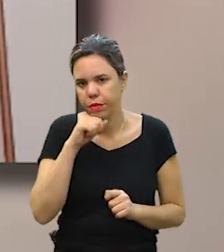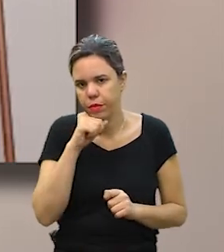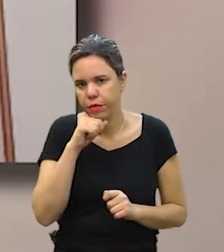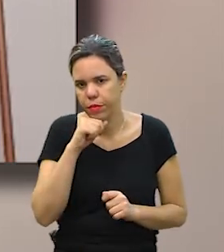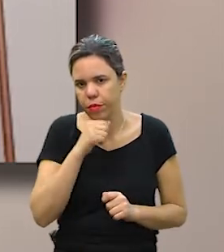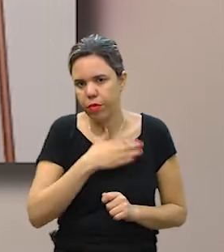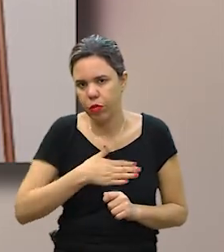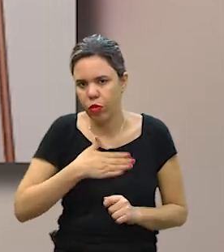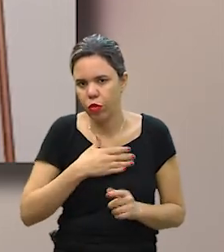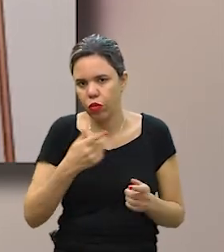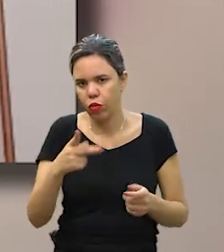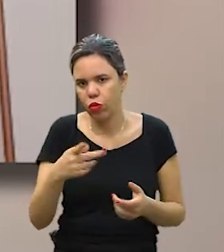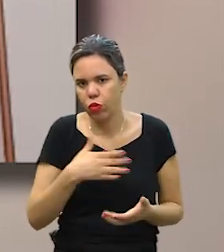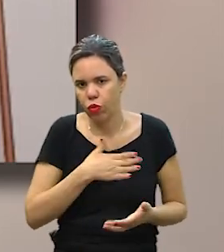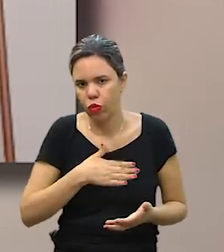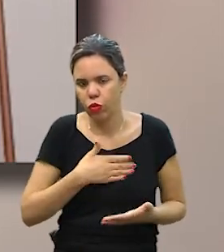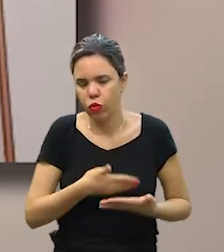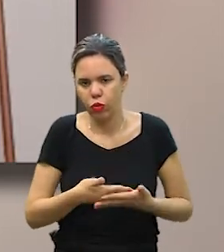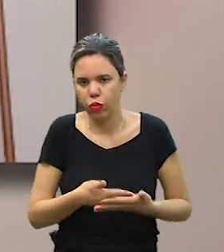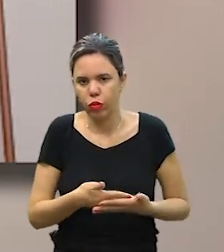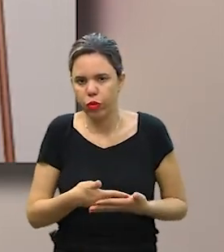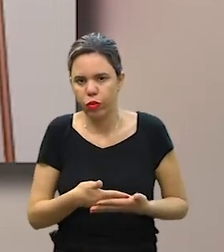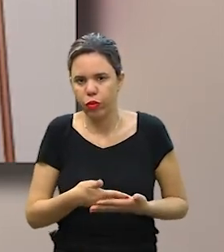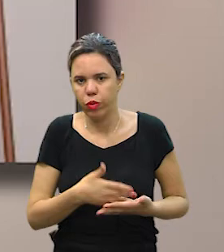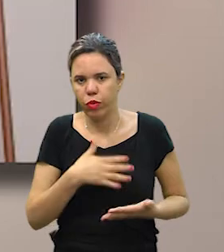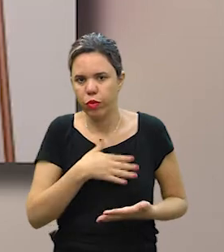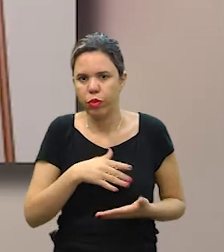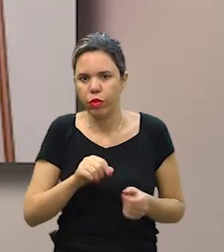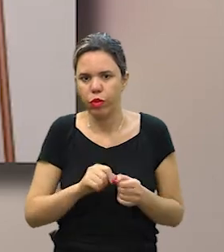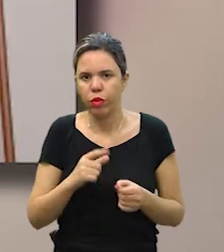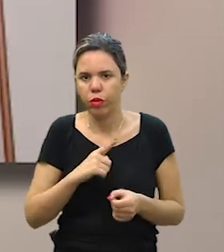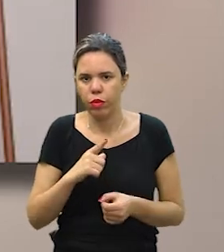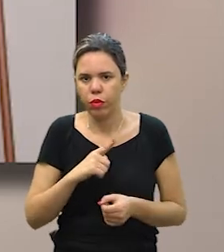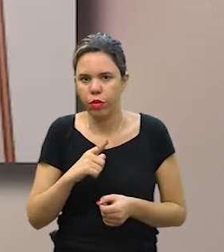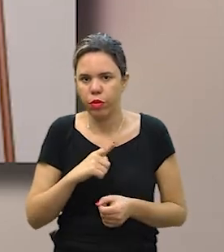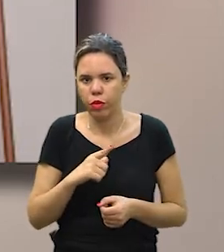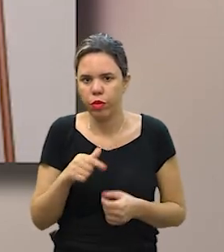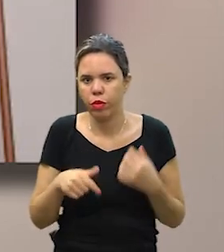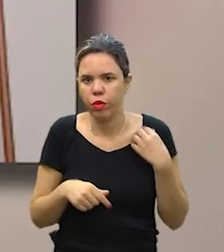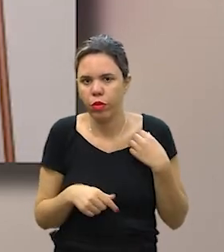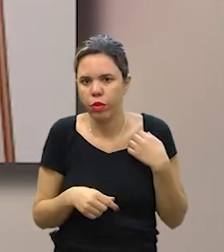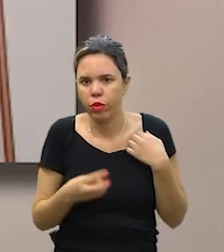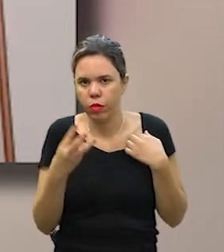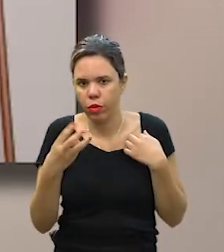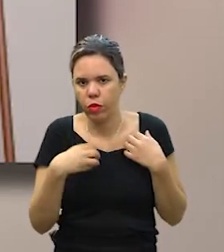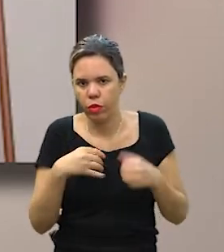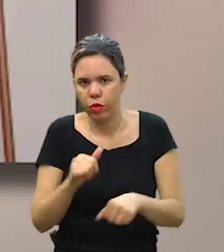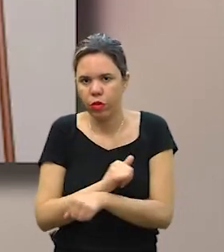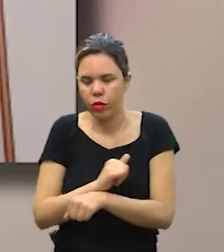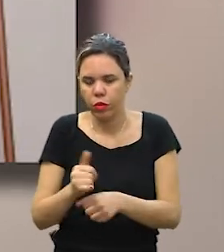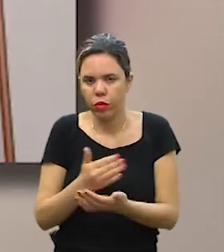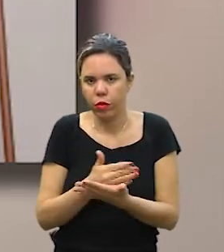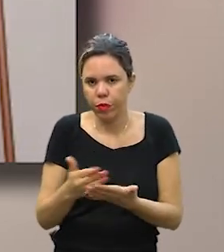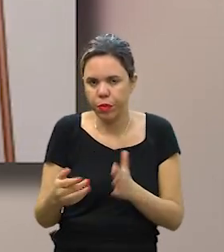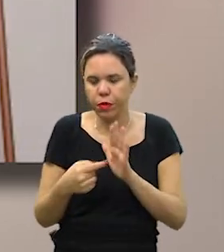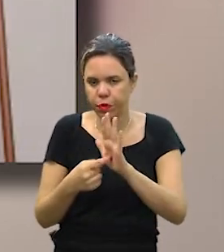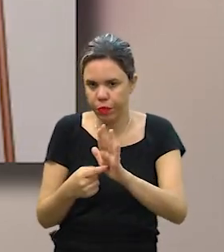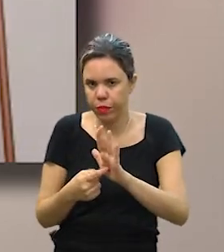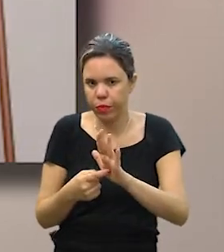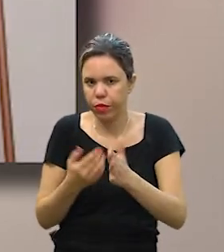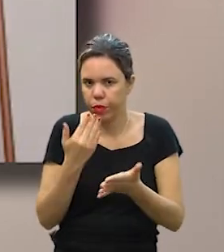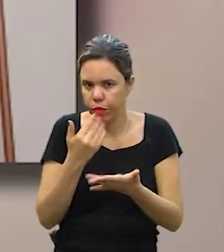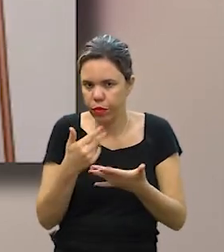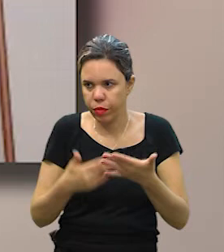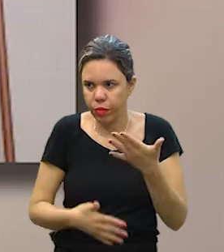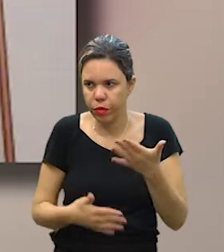a mãe se adapta, que o seu bebê se adapta. Nós temos aí 3 maneiras de começar a